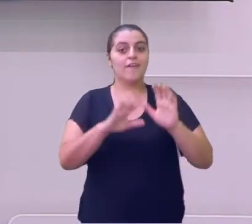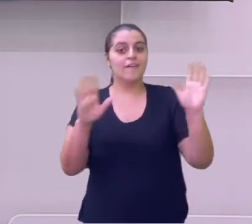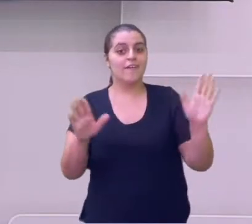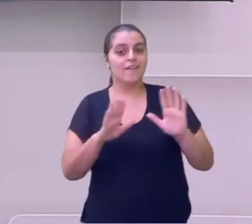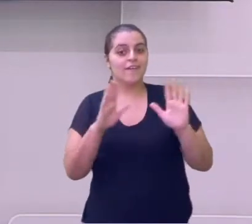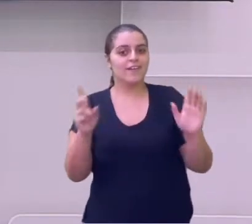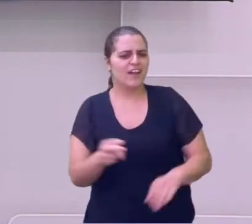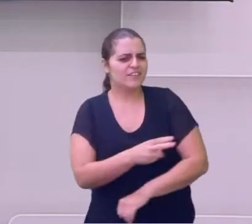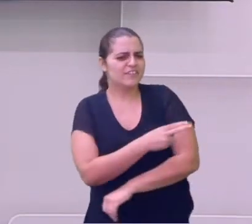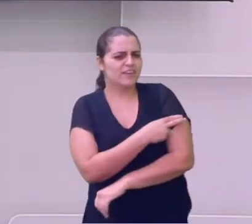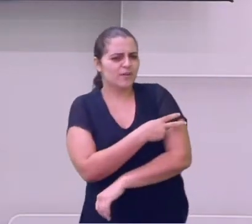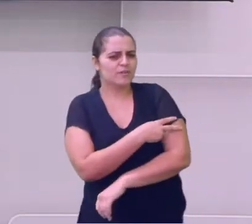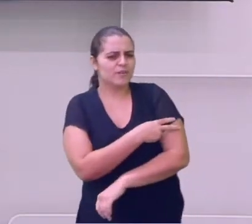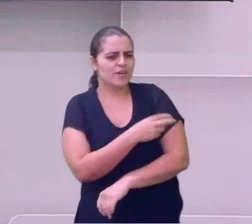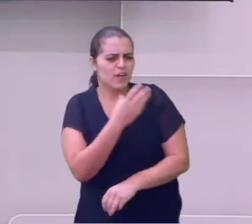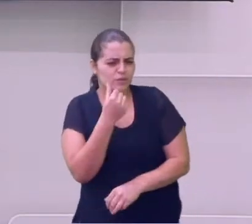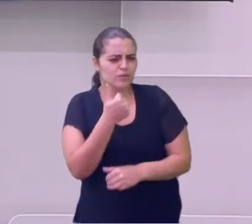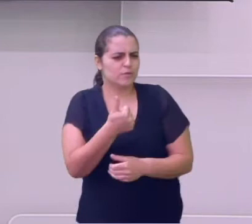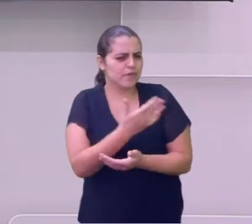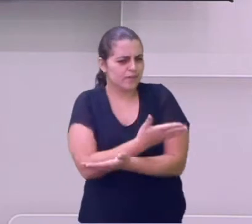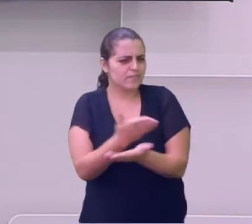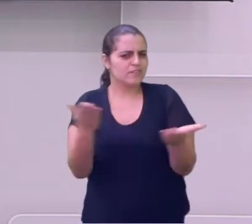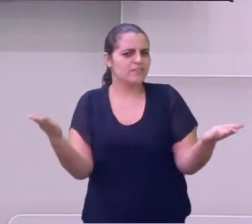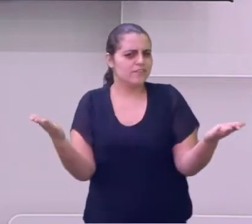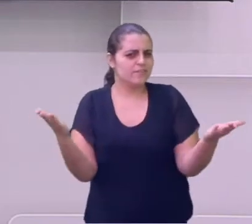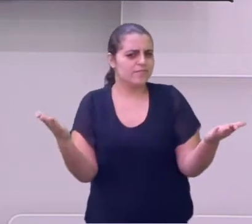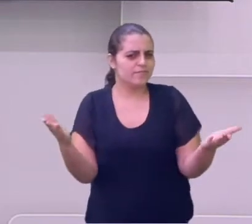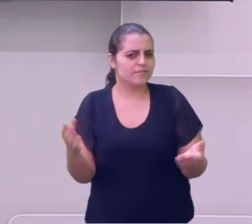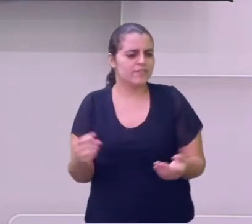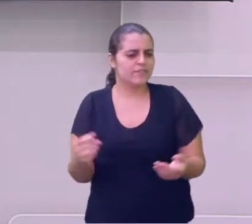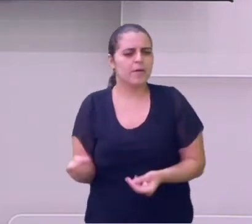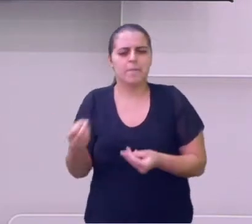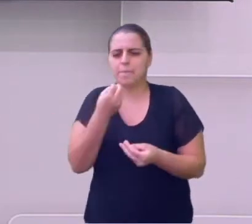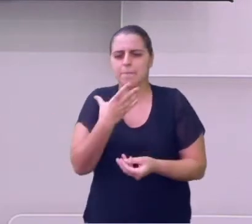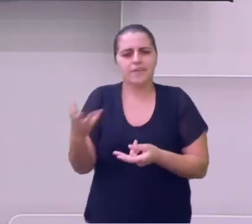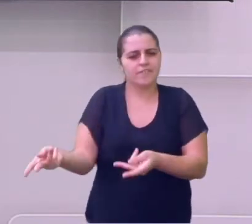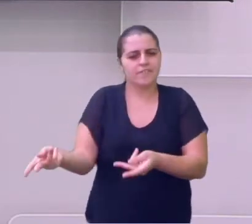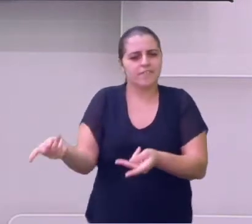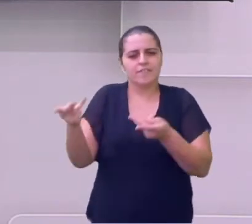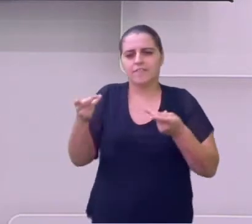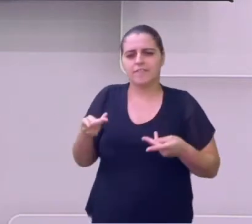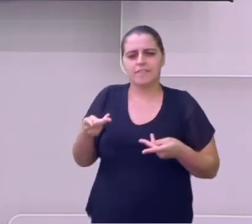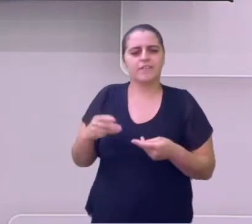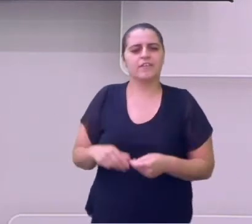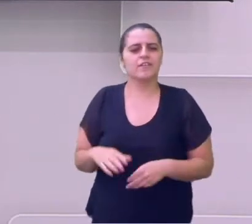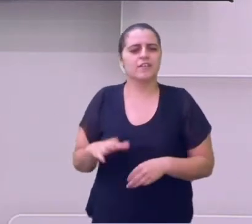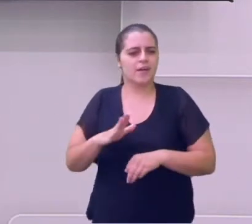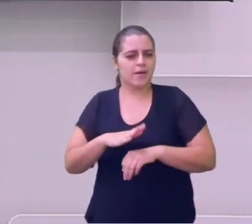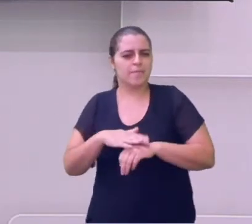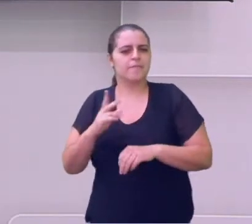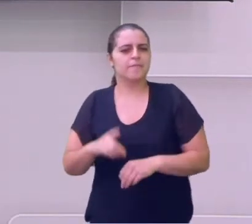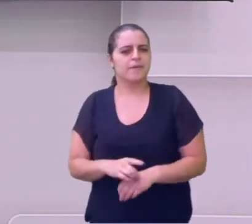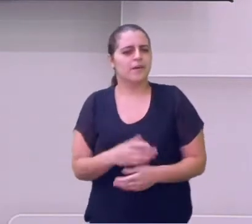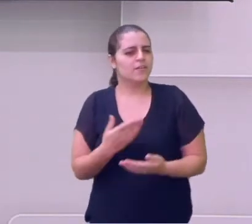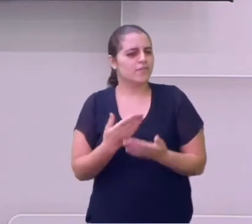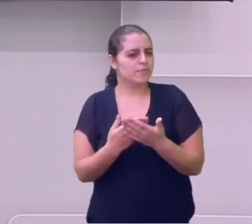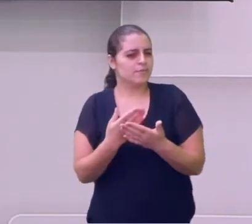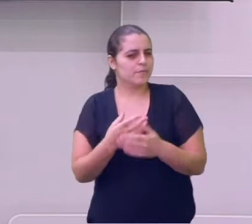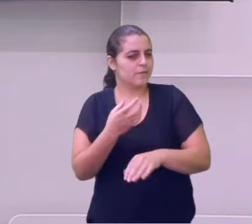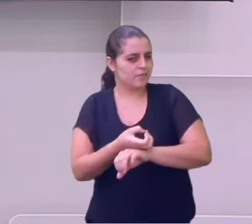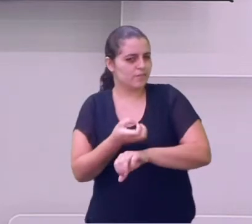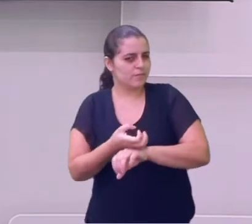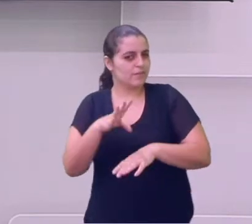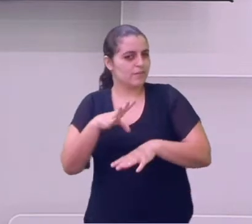Olá, segundo ano! Tudo bem com vocês? Sejam todos bem-vindos a mais uma aula do